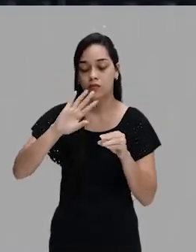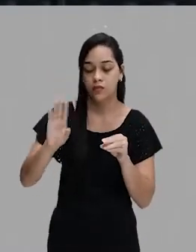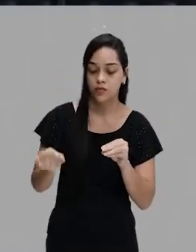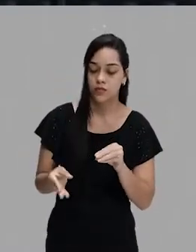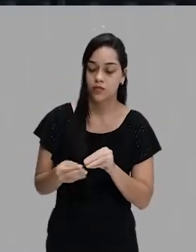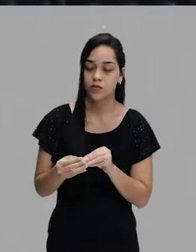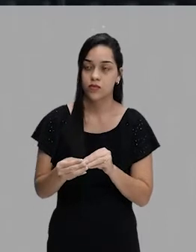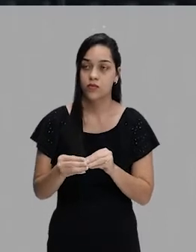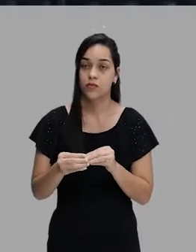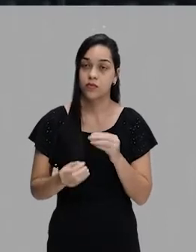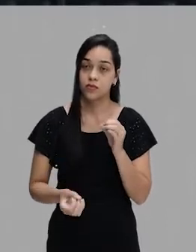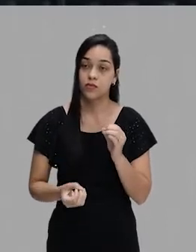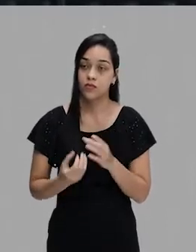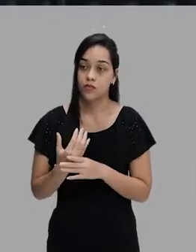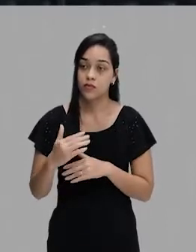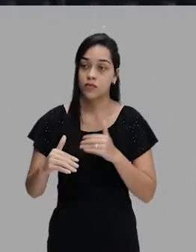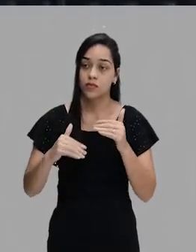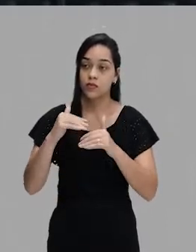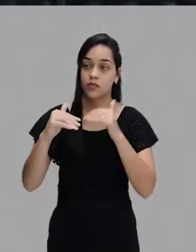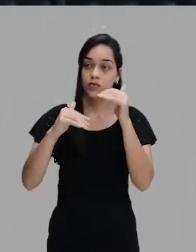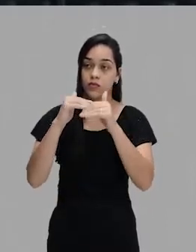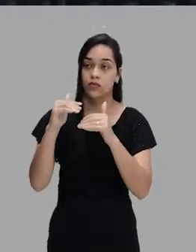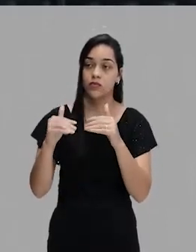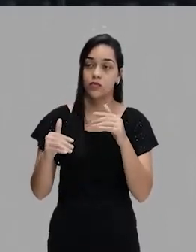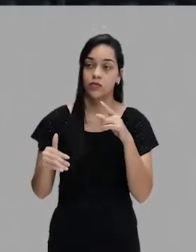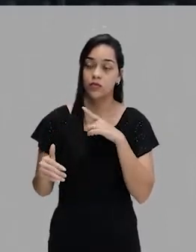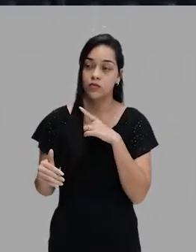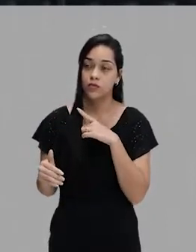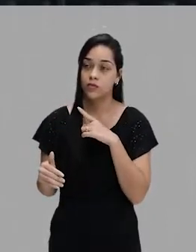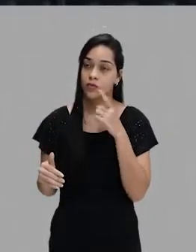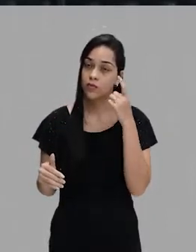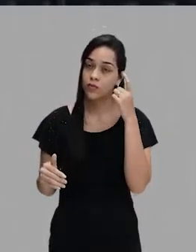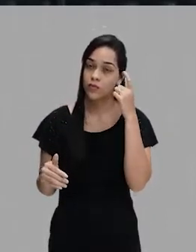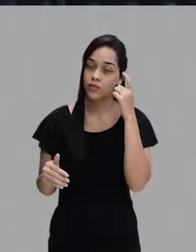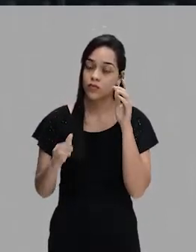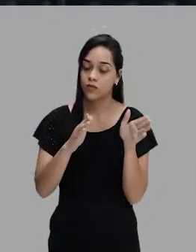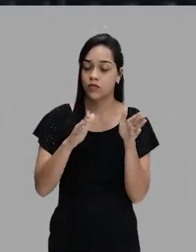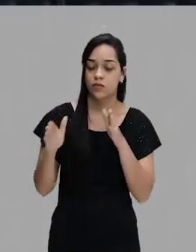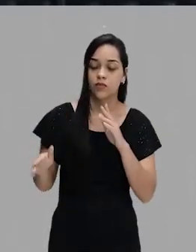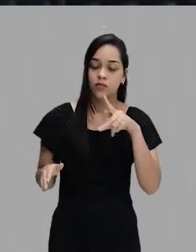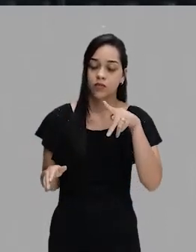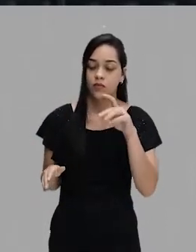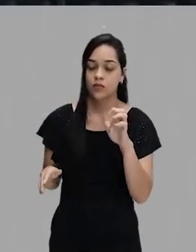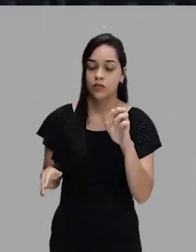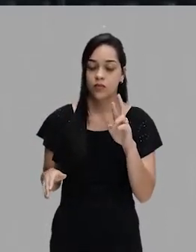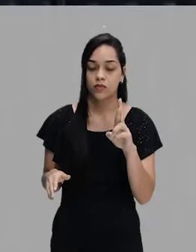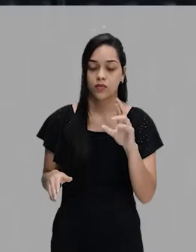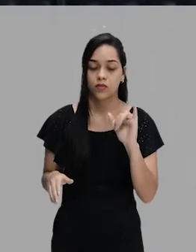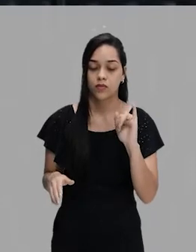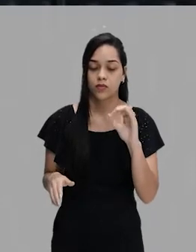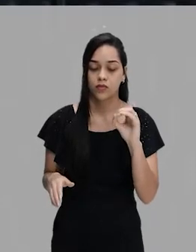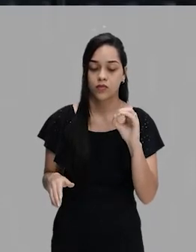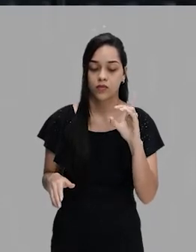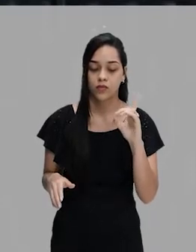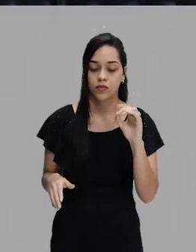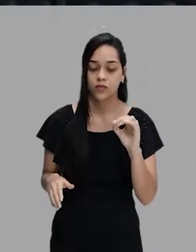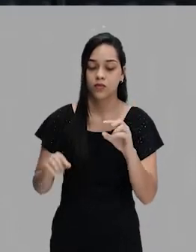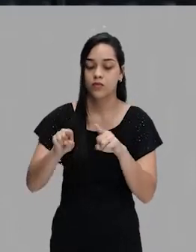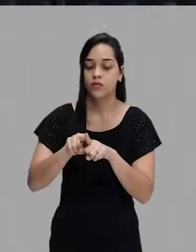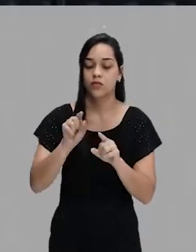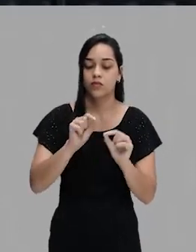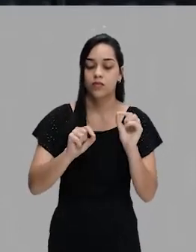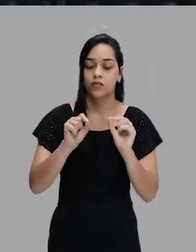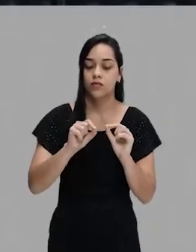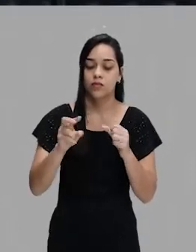complementando, formando, construindo um período composto. Aqui está dizendo